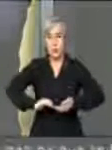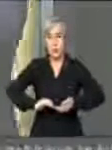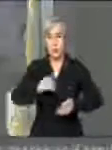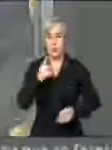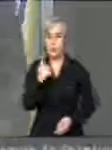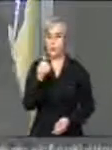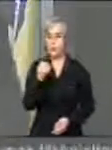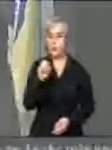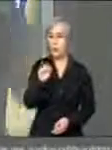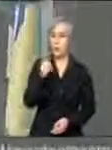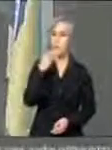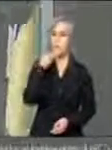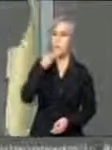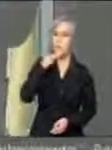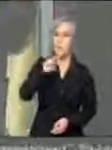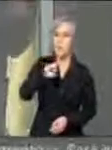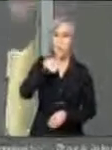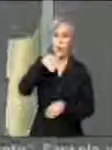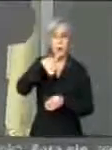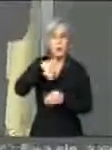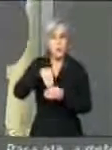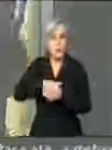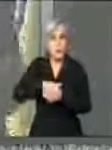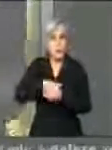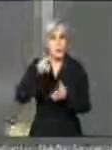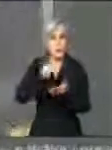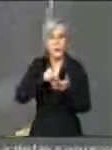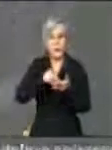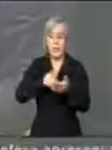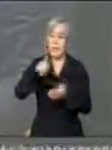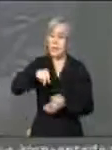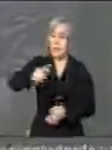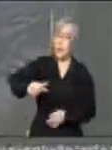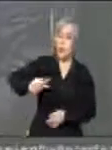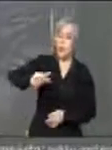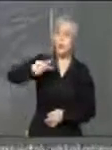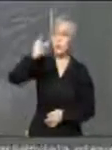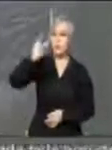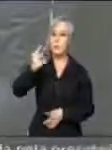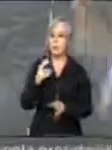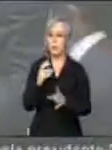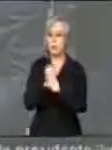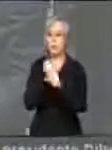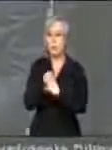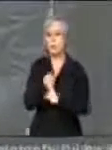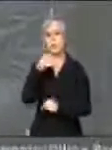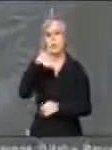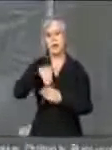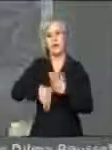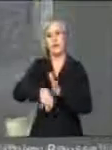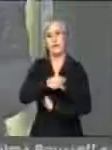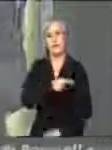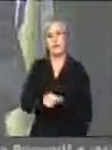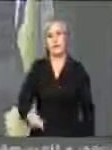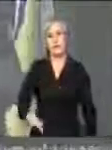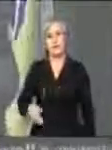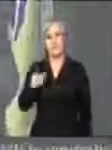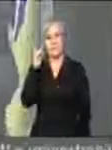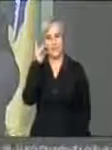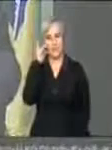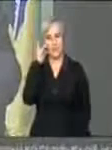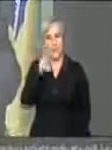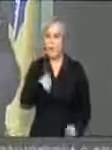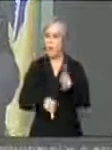108 milhões de votos, o dobro da votação da presidente Dilma Rousseff. A população